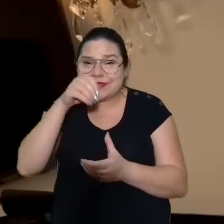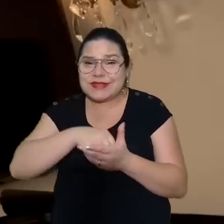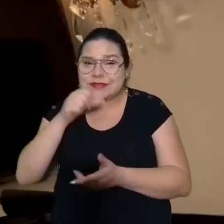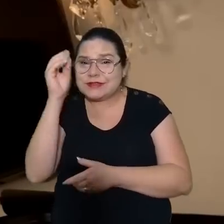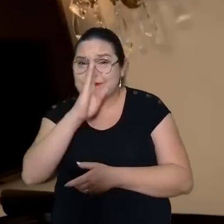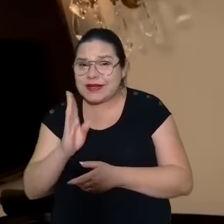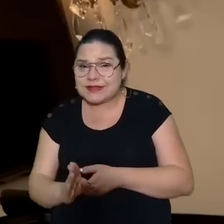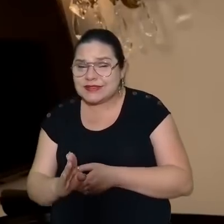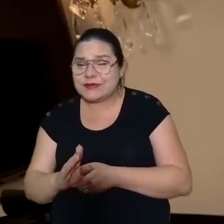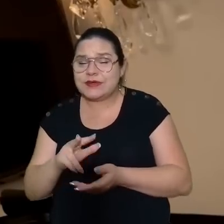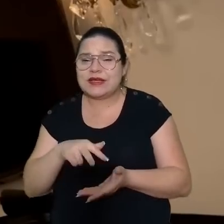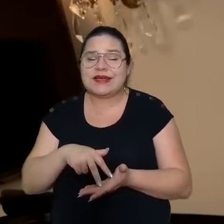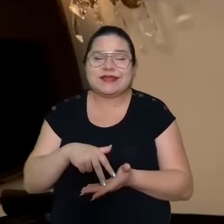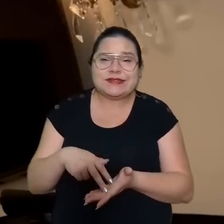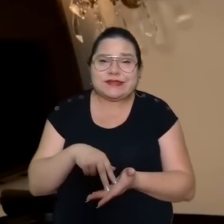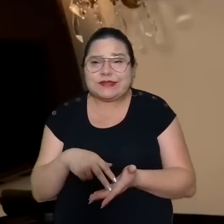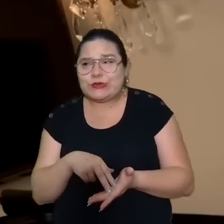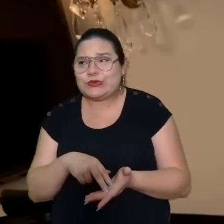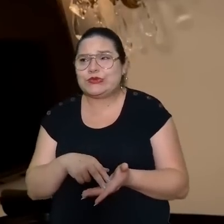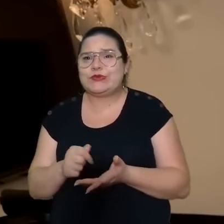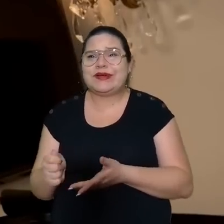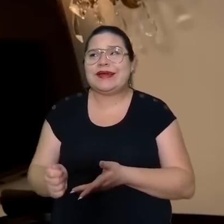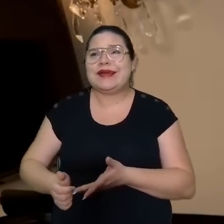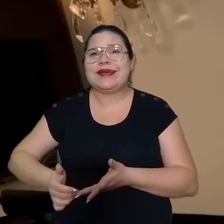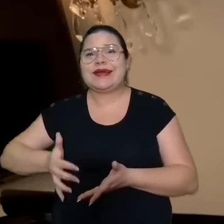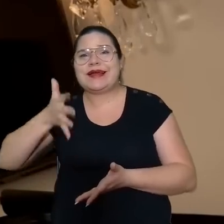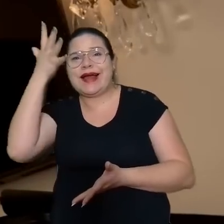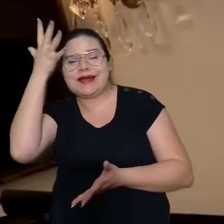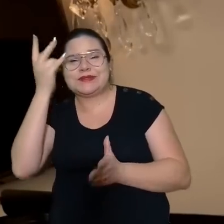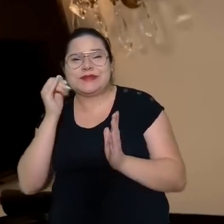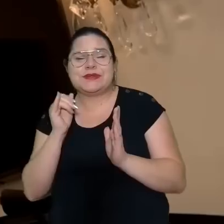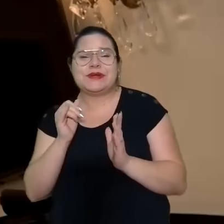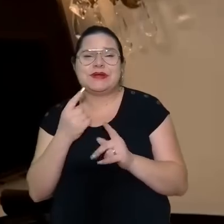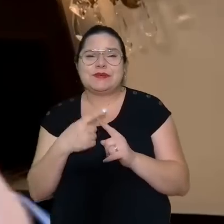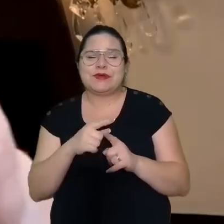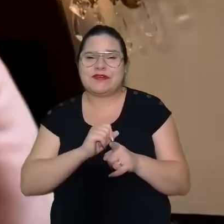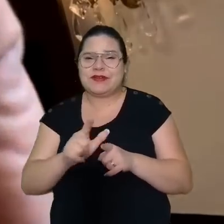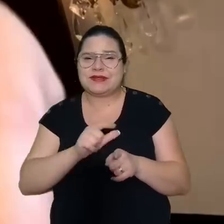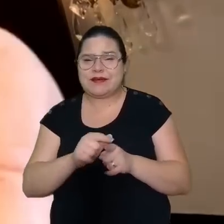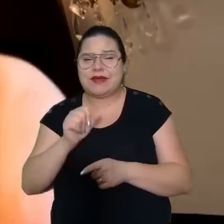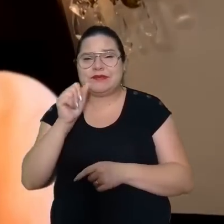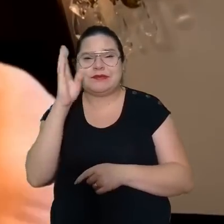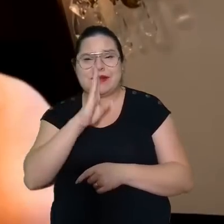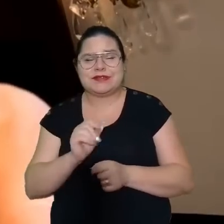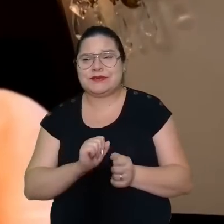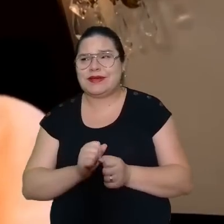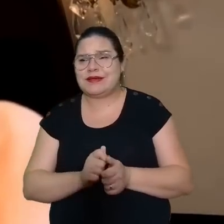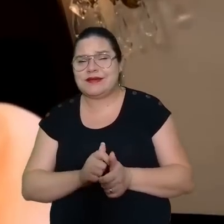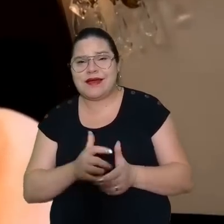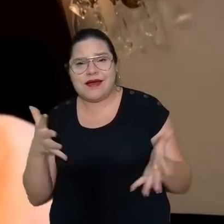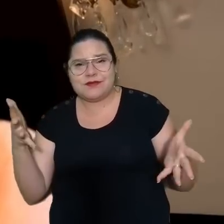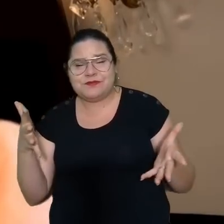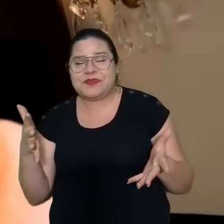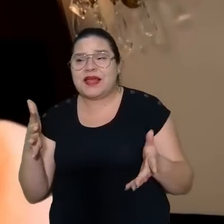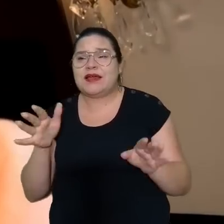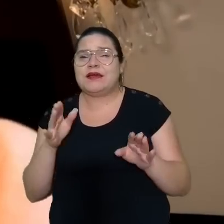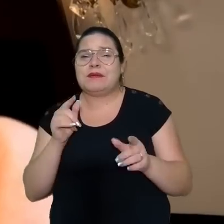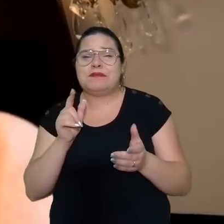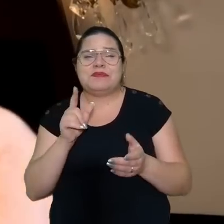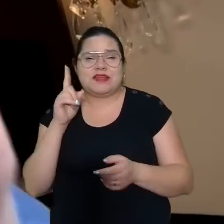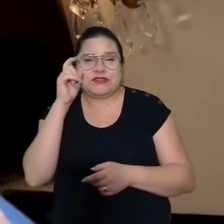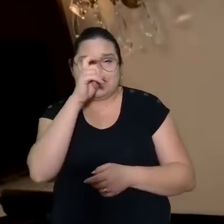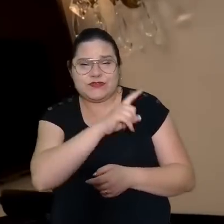insegura, é cara por conta do custo de financiamento no Brasil, é burocrática e